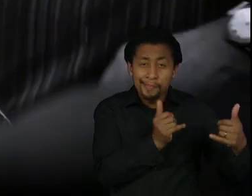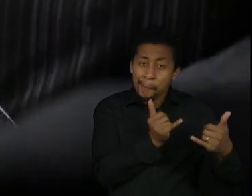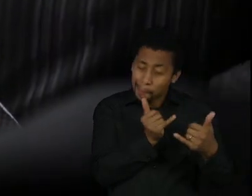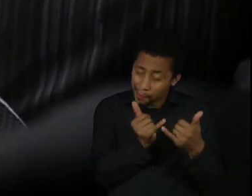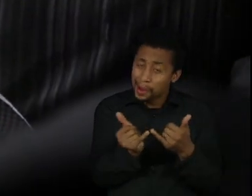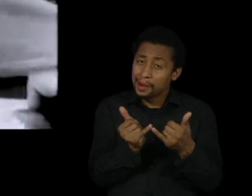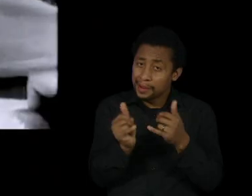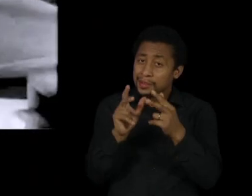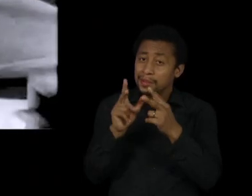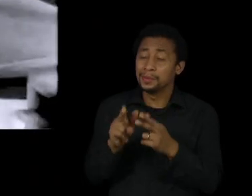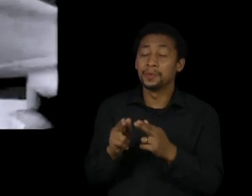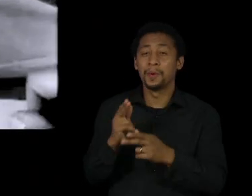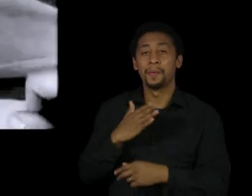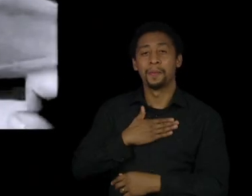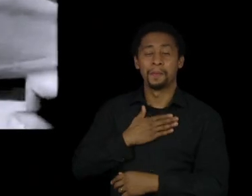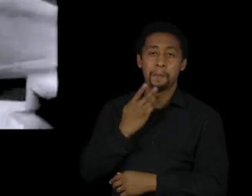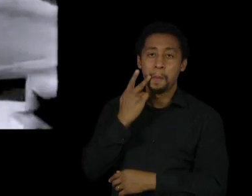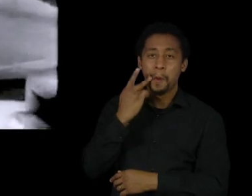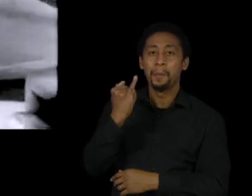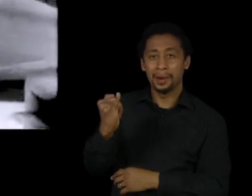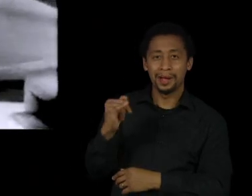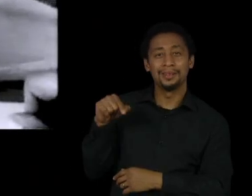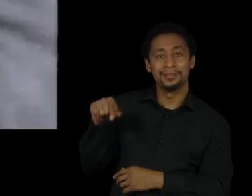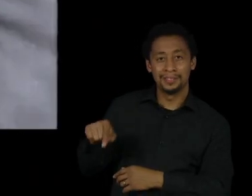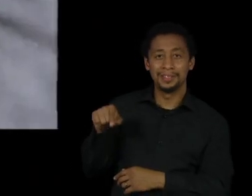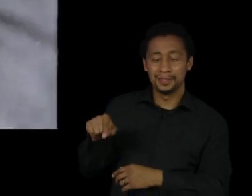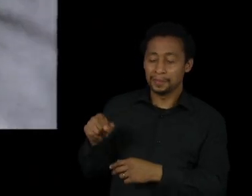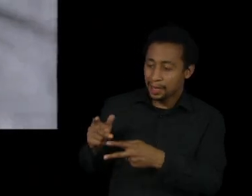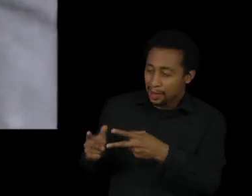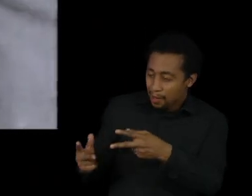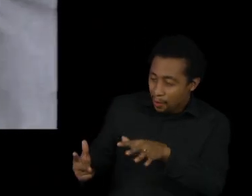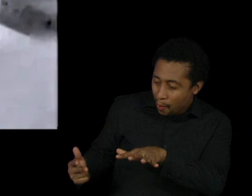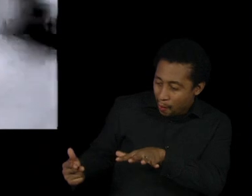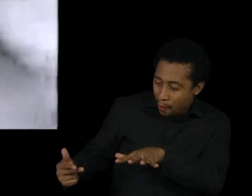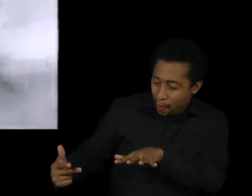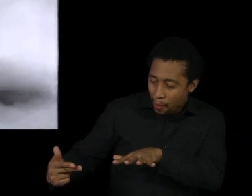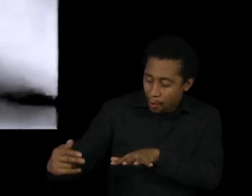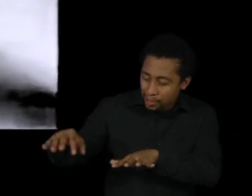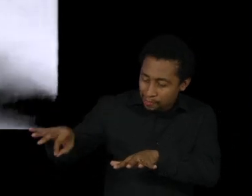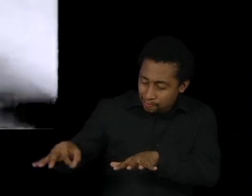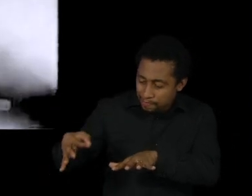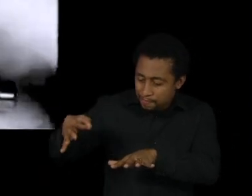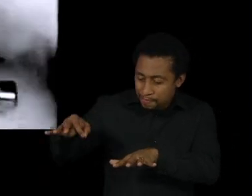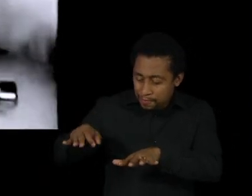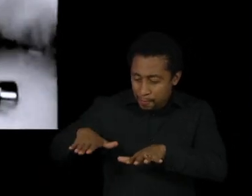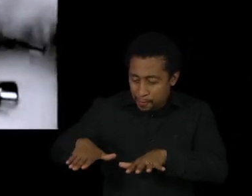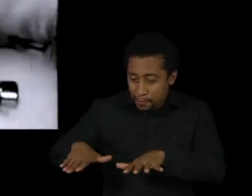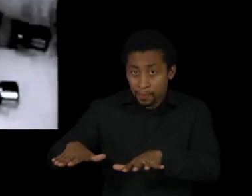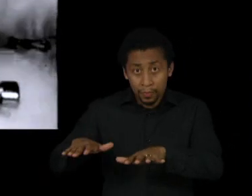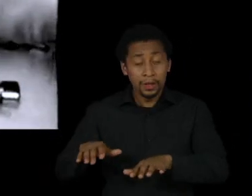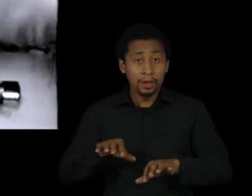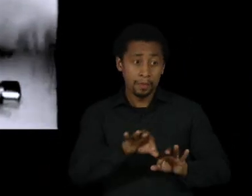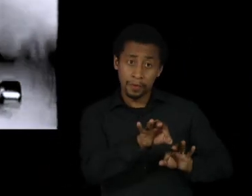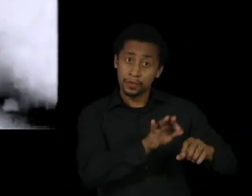costura. Na moviola, eu corto pedaços, junto, costuro.